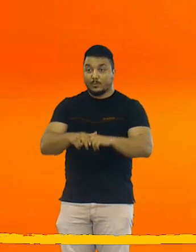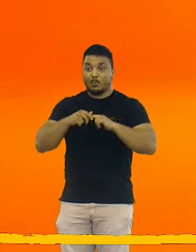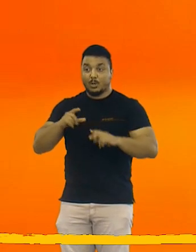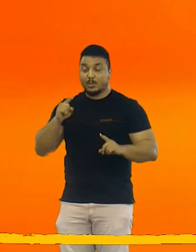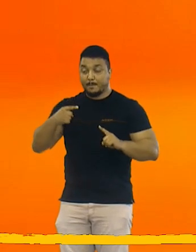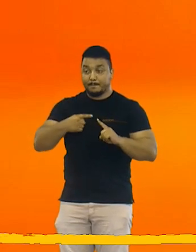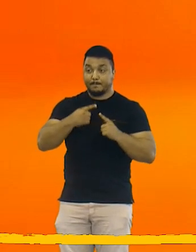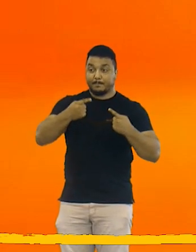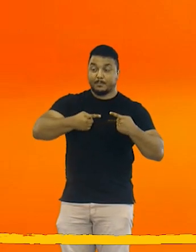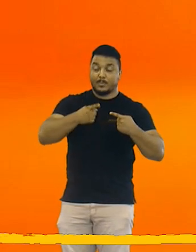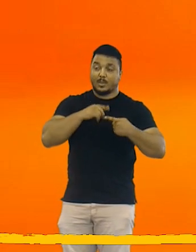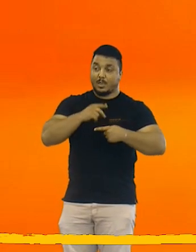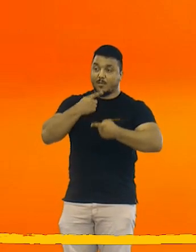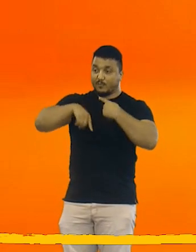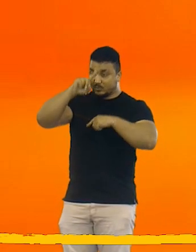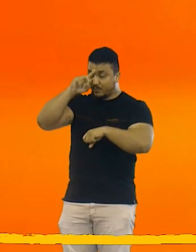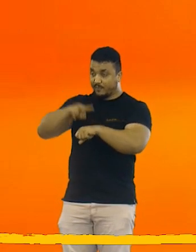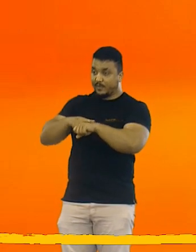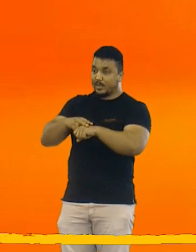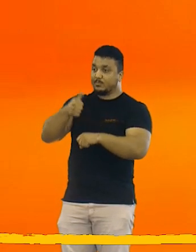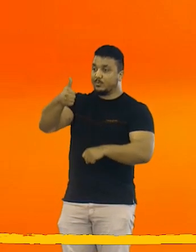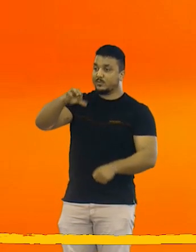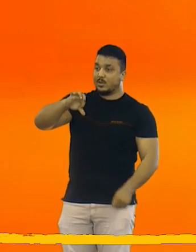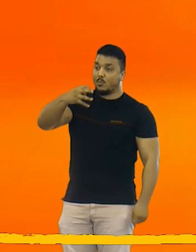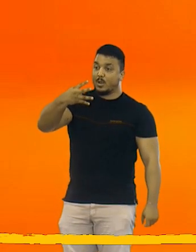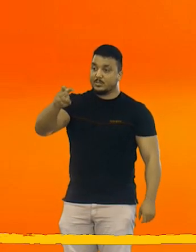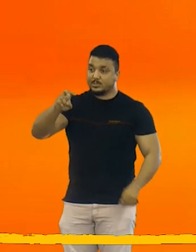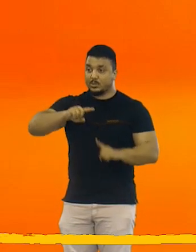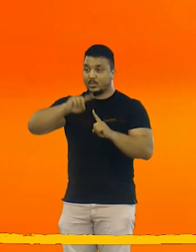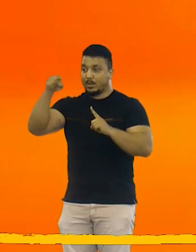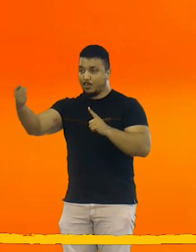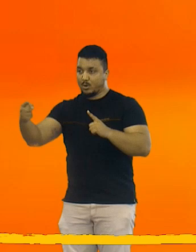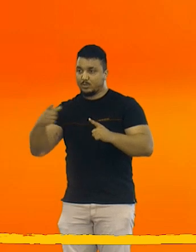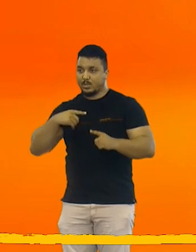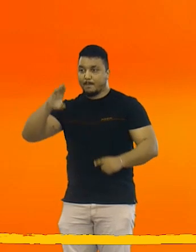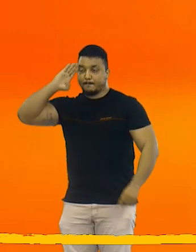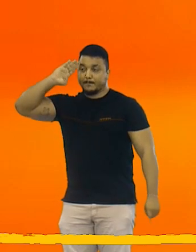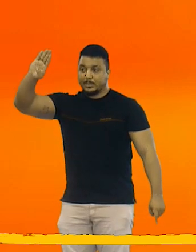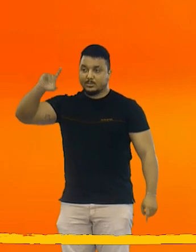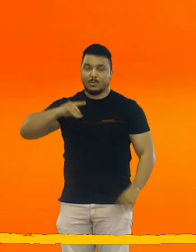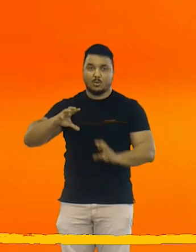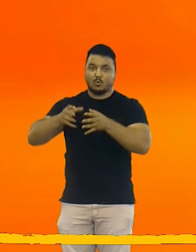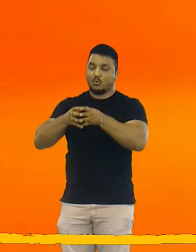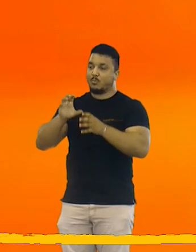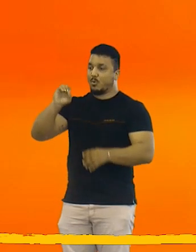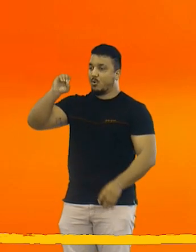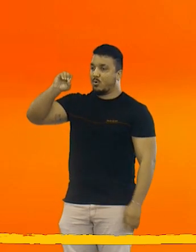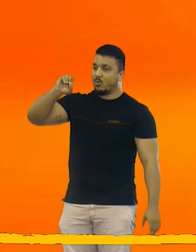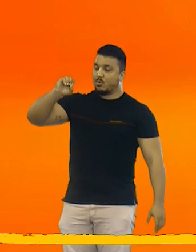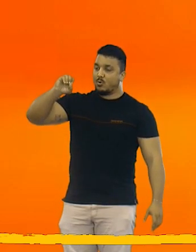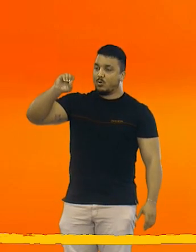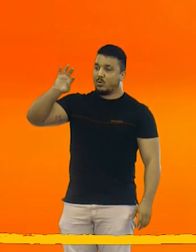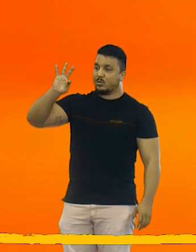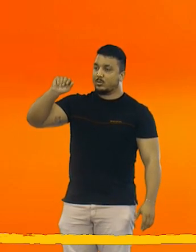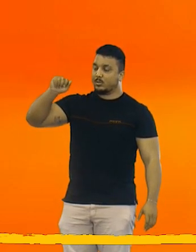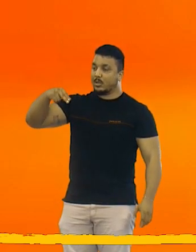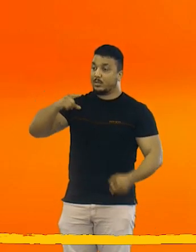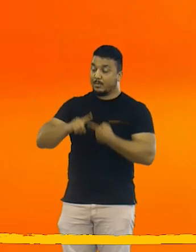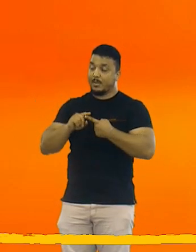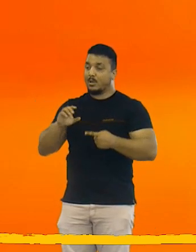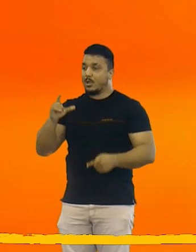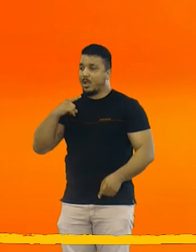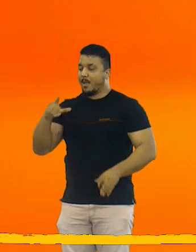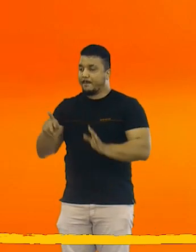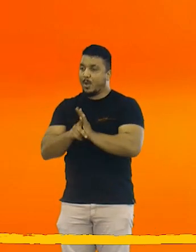ponto, Revolução Verde, pós-45. Revolução Verde, capitaneada pelos Estados Unidos e pela Organização das Nações Unidas, pelo Banco Mundial.